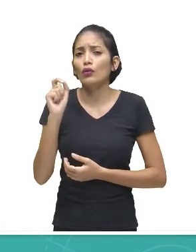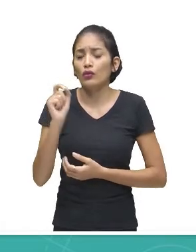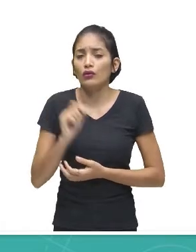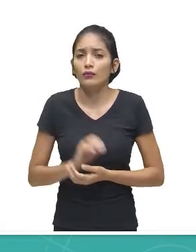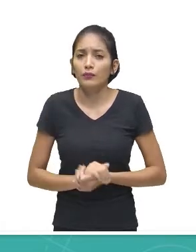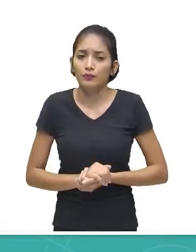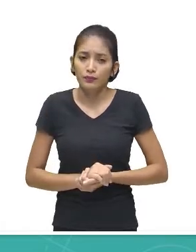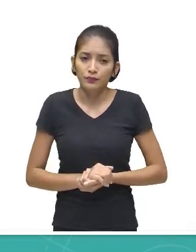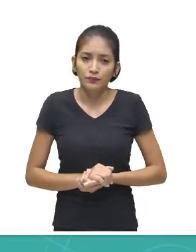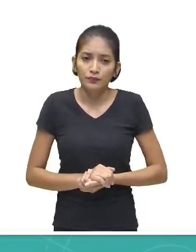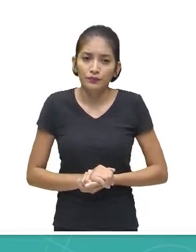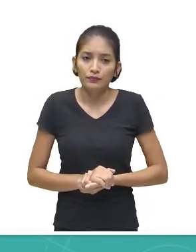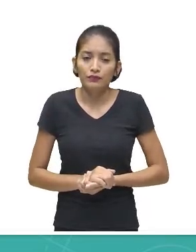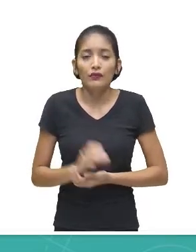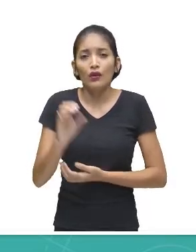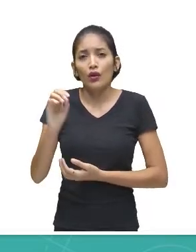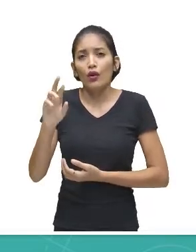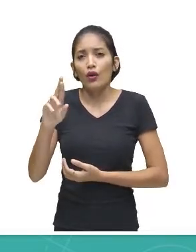oração